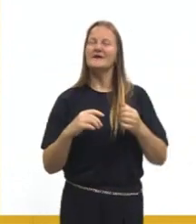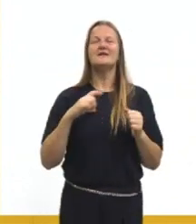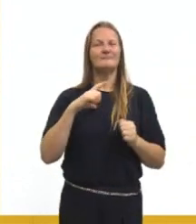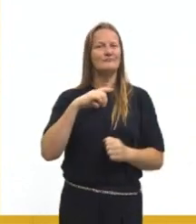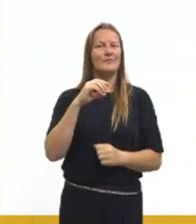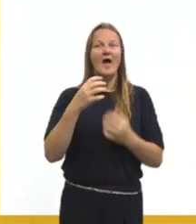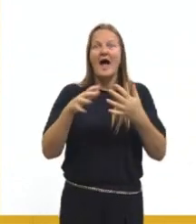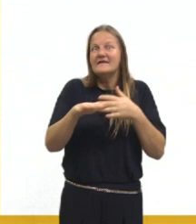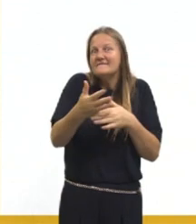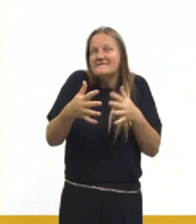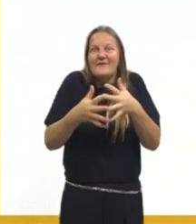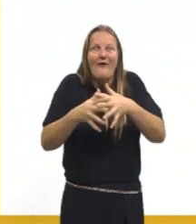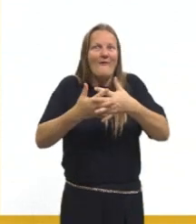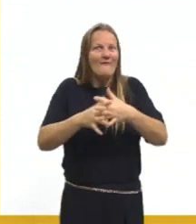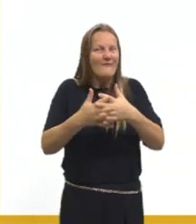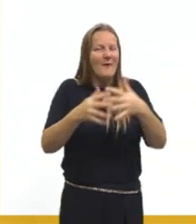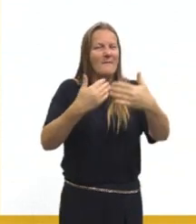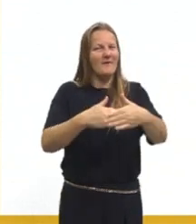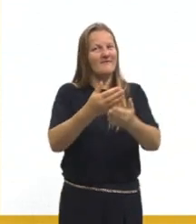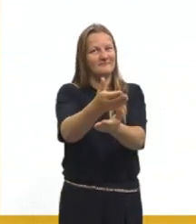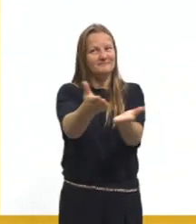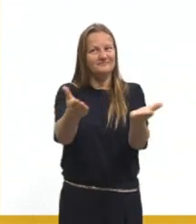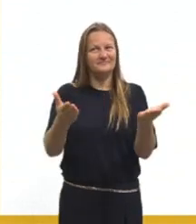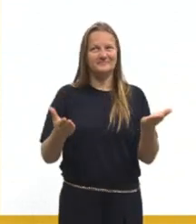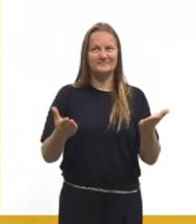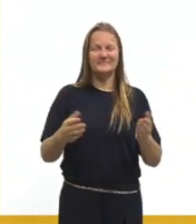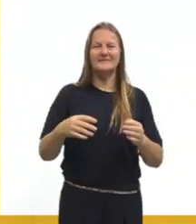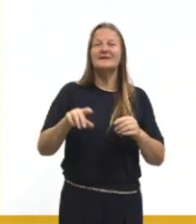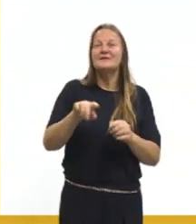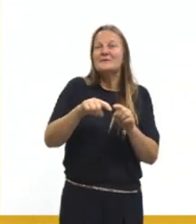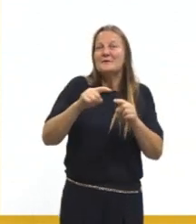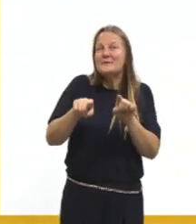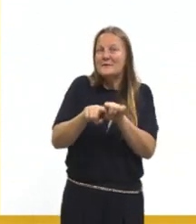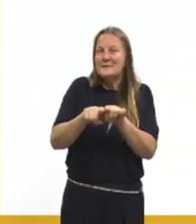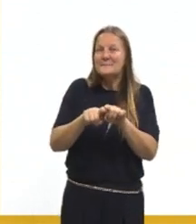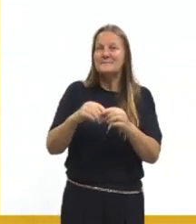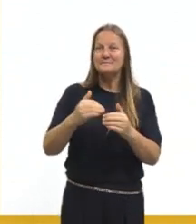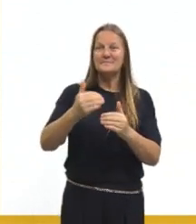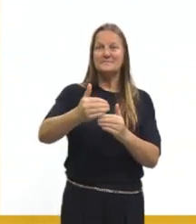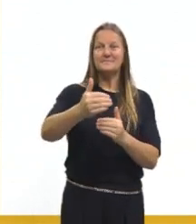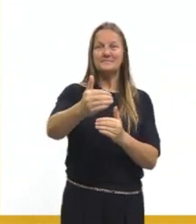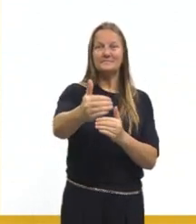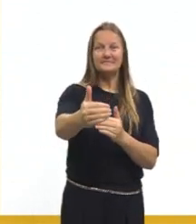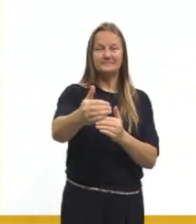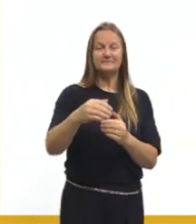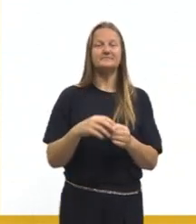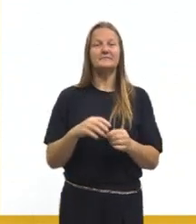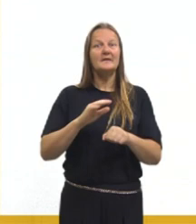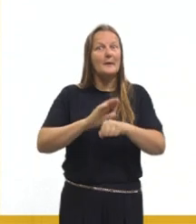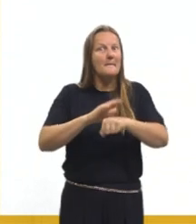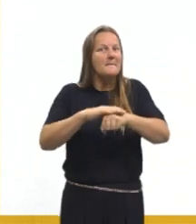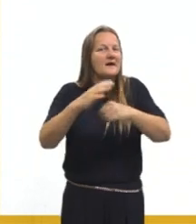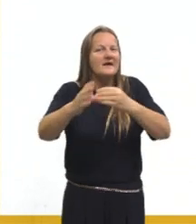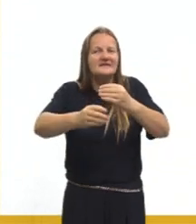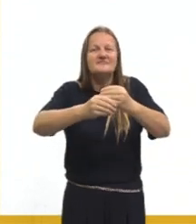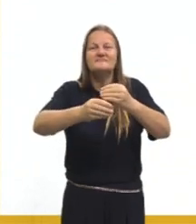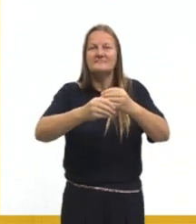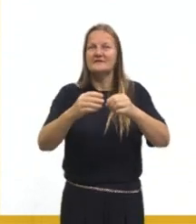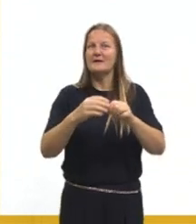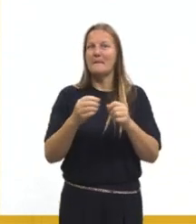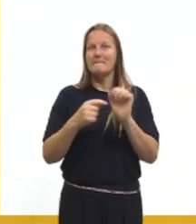ficado confuso na prova para vocês e conforme for passando com certeza vai aparecer mais questões por lá